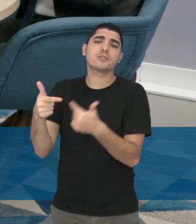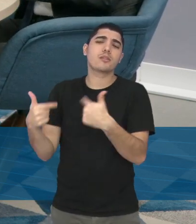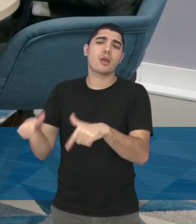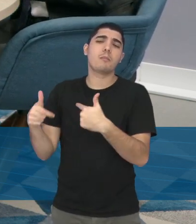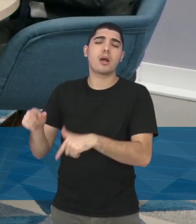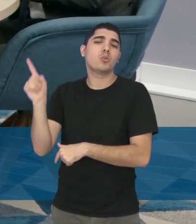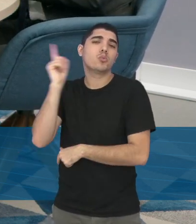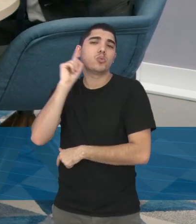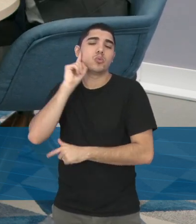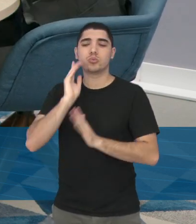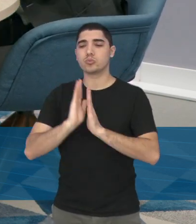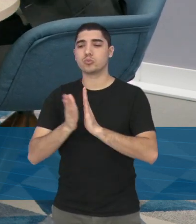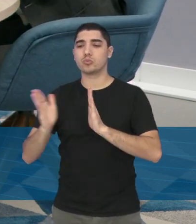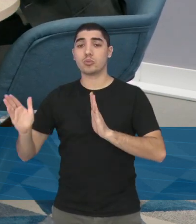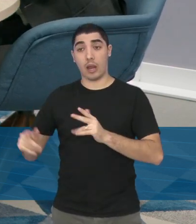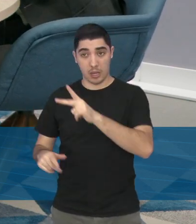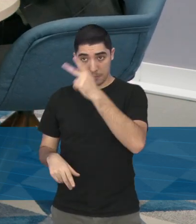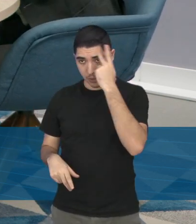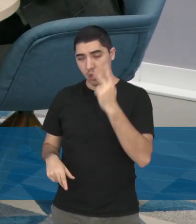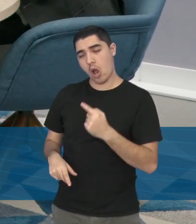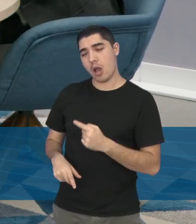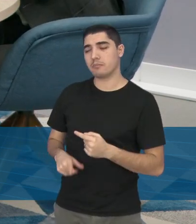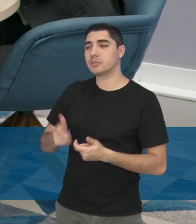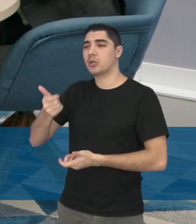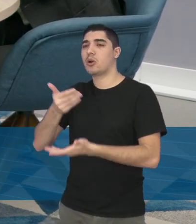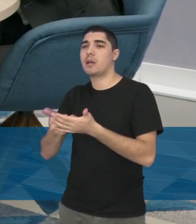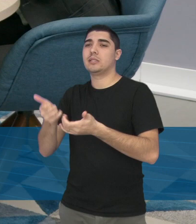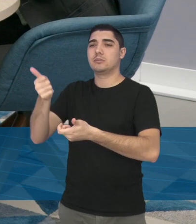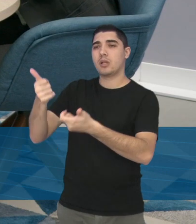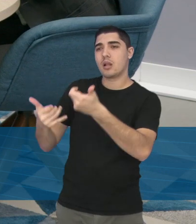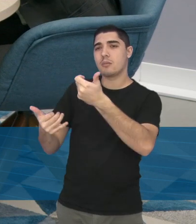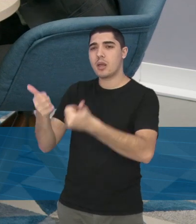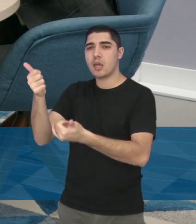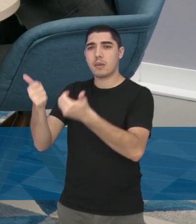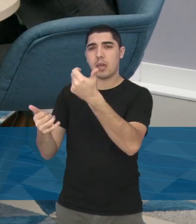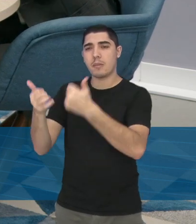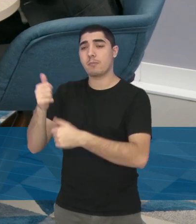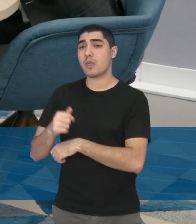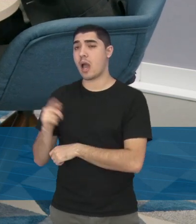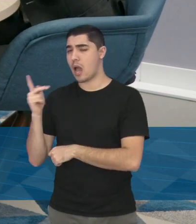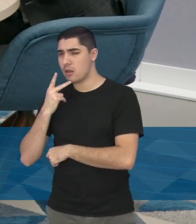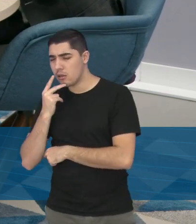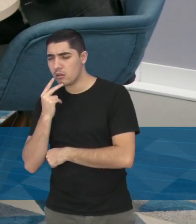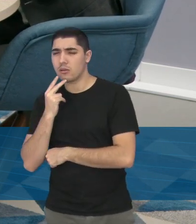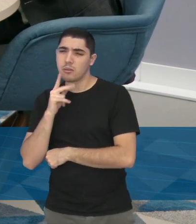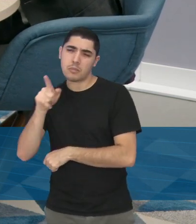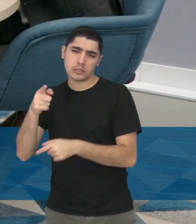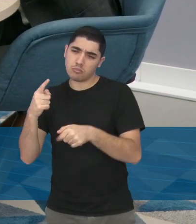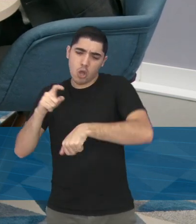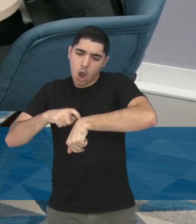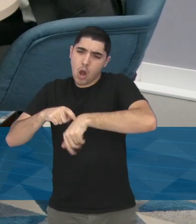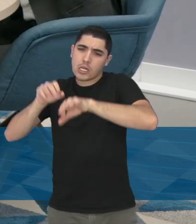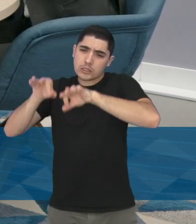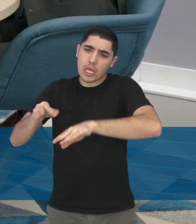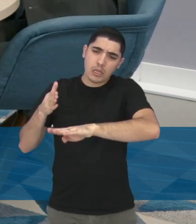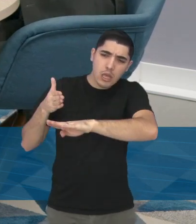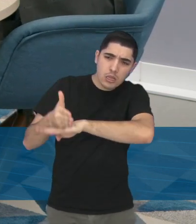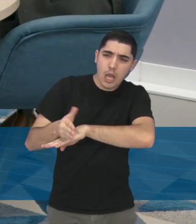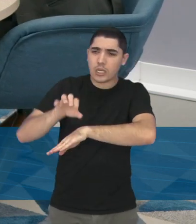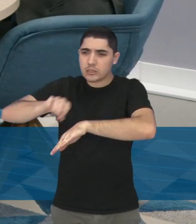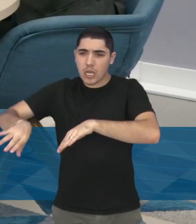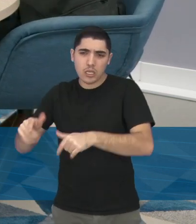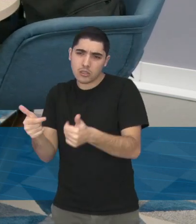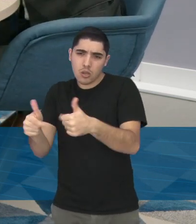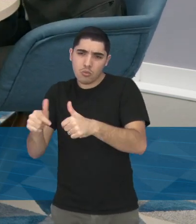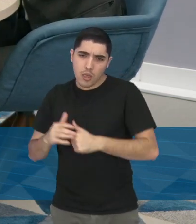vai narrando a rotina dele e descobre que ele tinha bem ou mal horário para entrar, tinha alguém que era interior